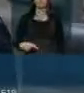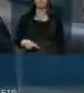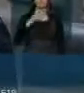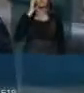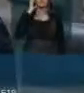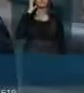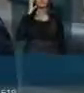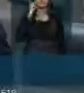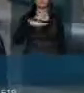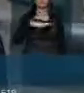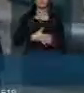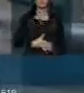coragem. Muito obrigado, novo deputado.